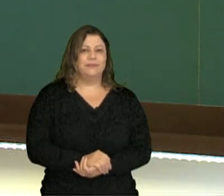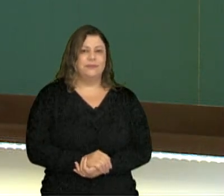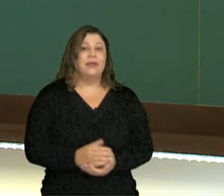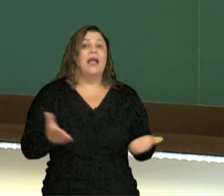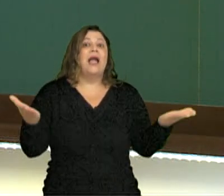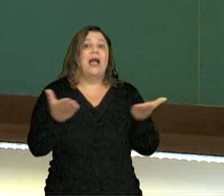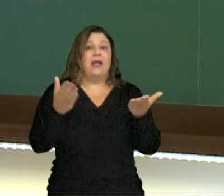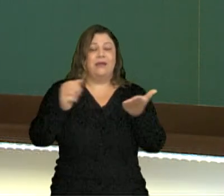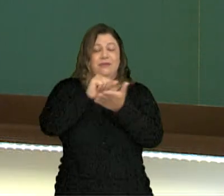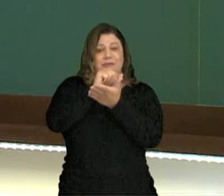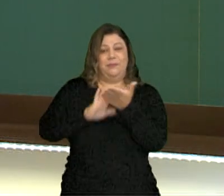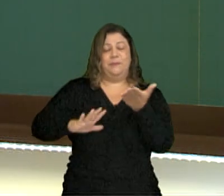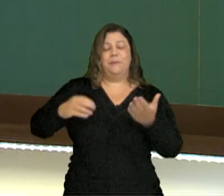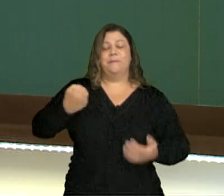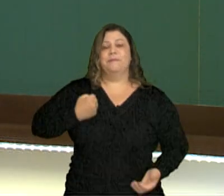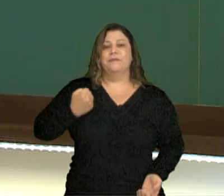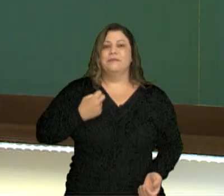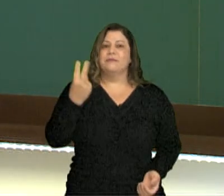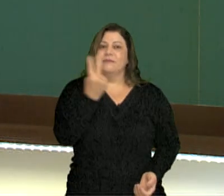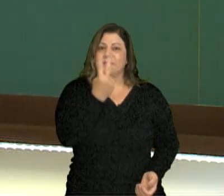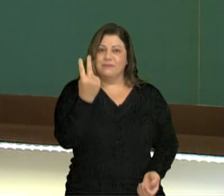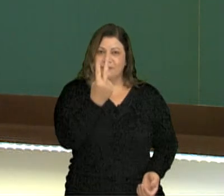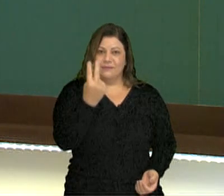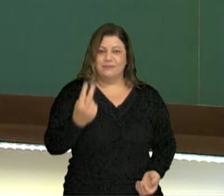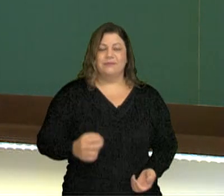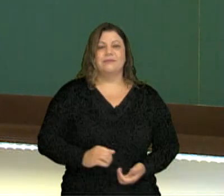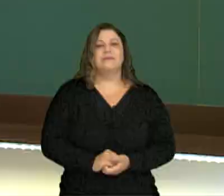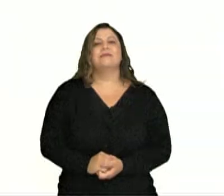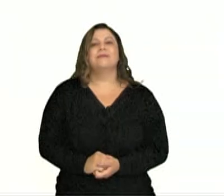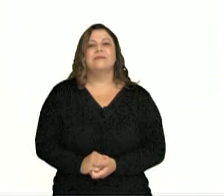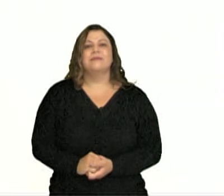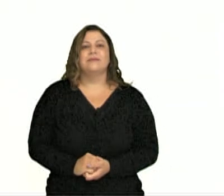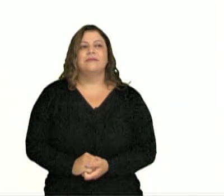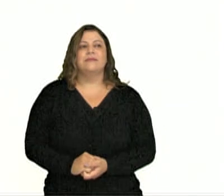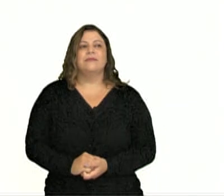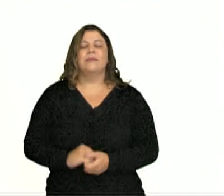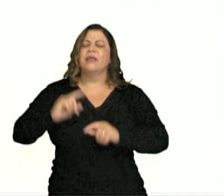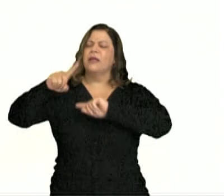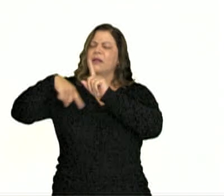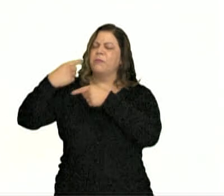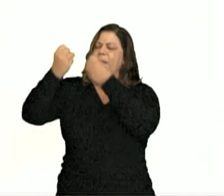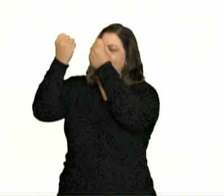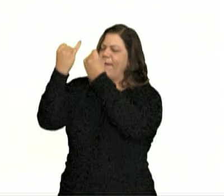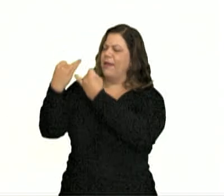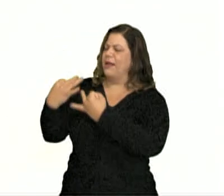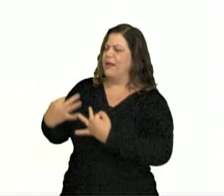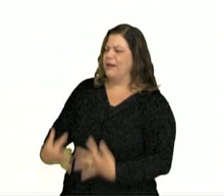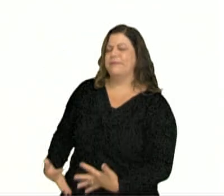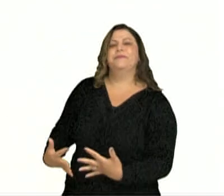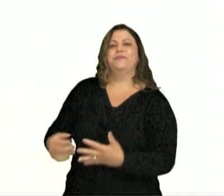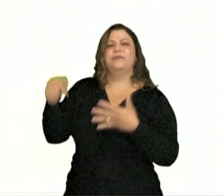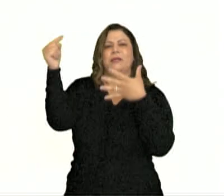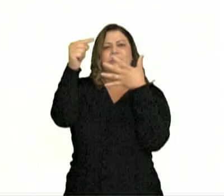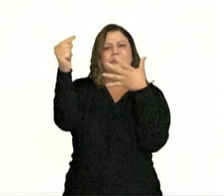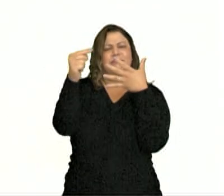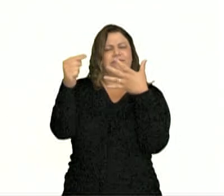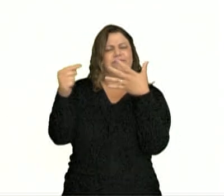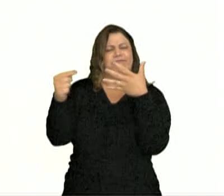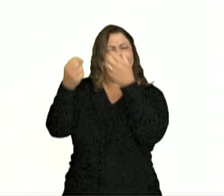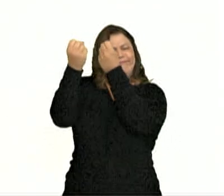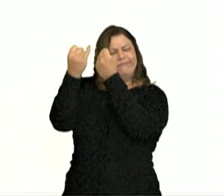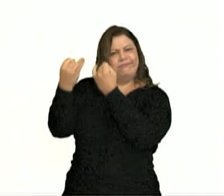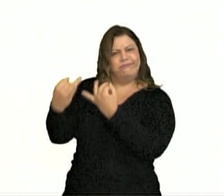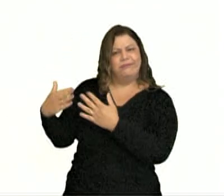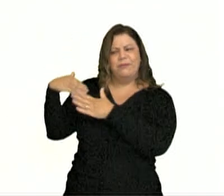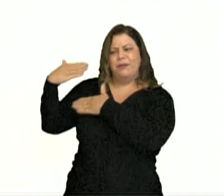Vamos para a nossa segunda atividade então, pessoal. Depois de todas as explicações que você assimilou nesta